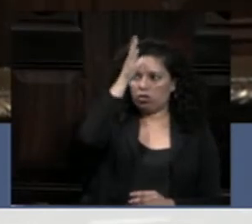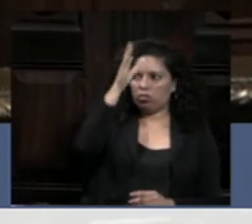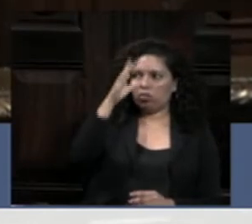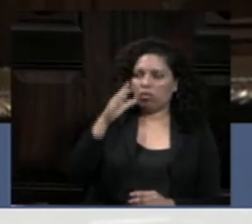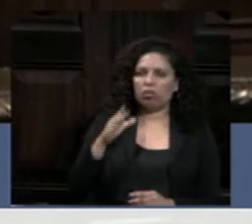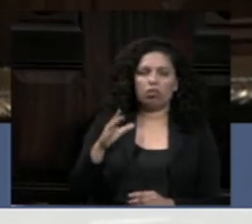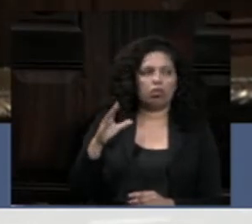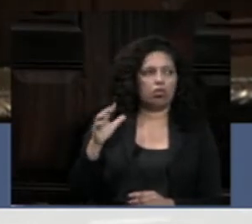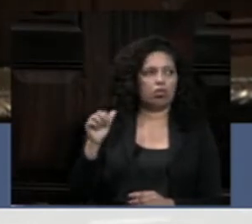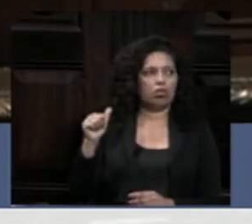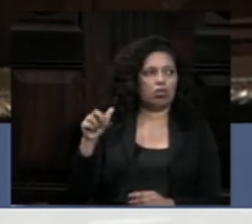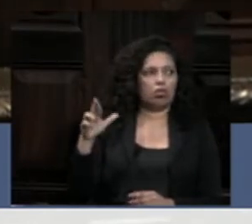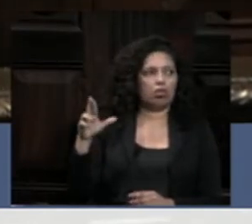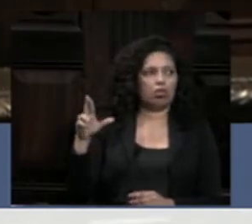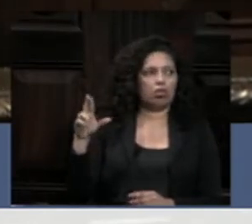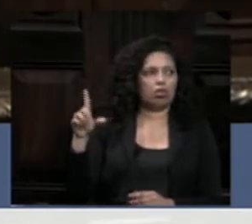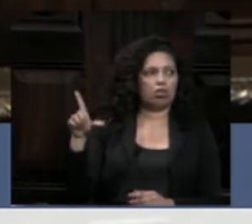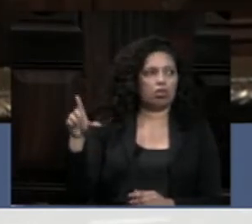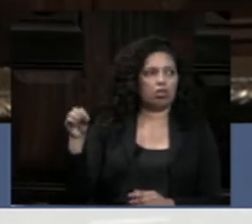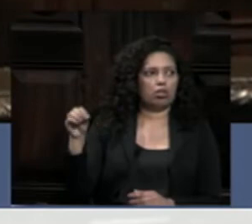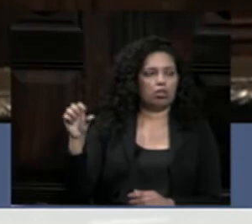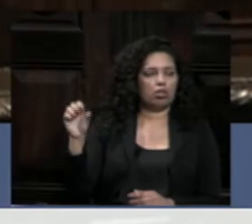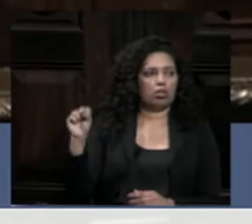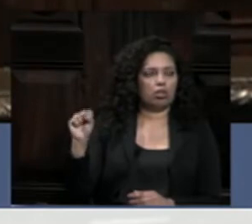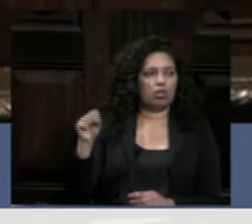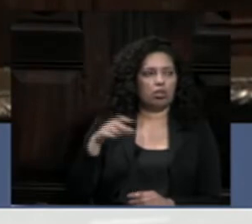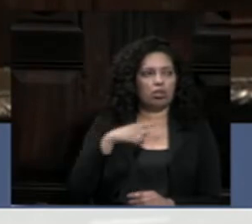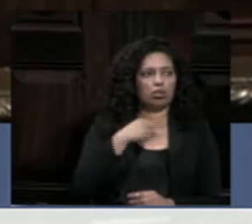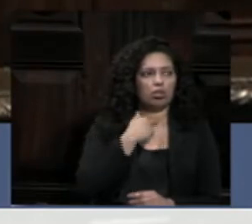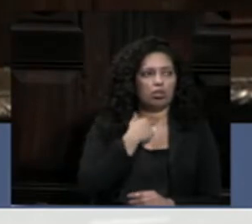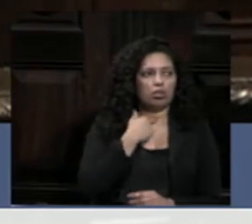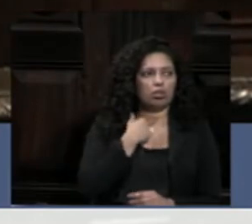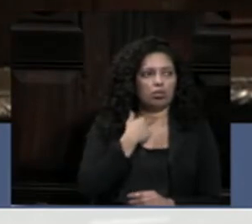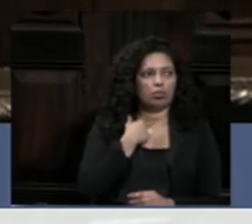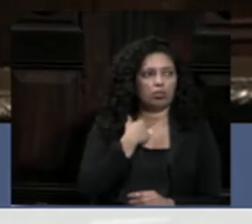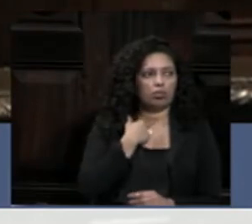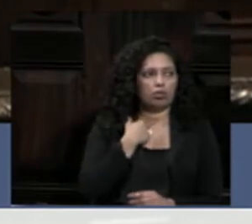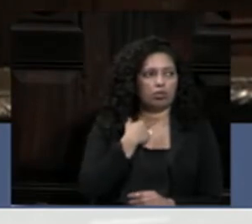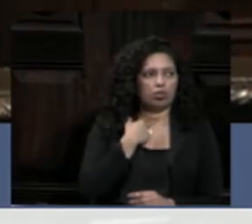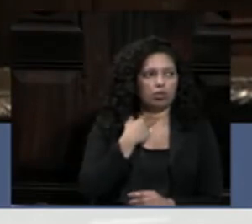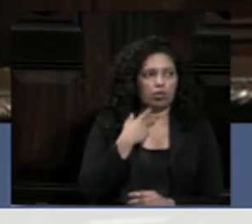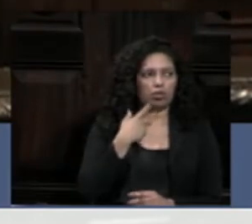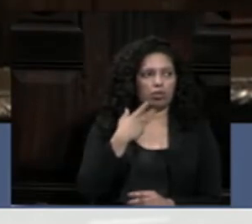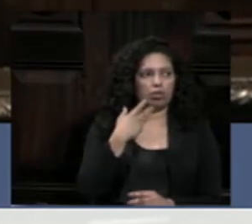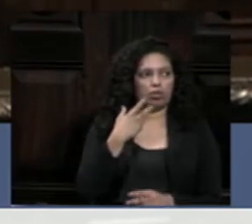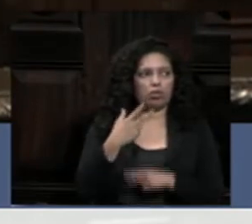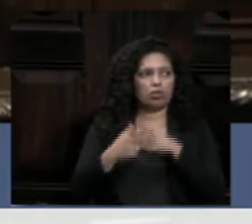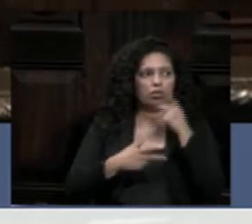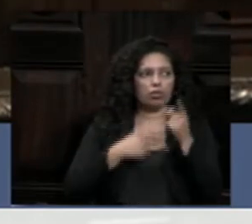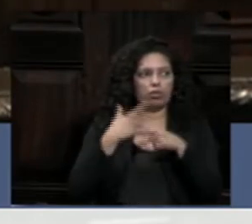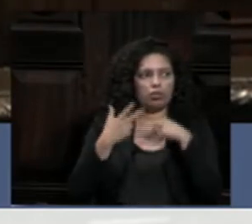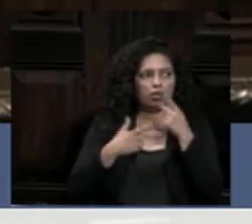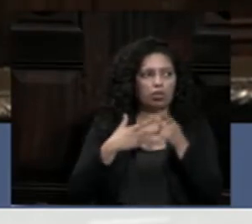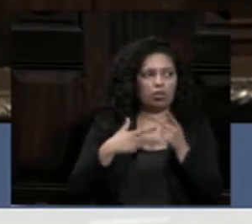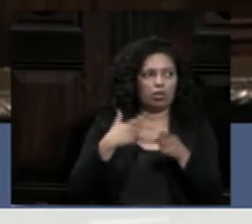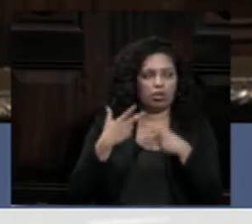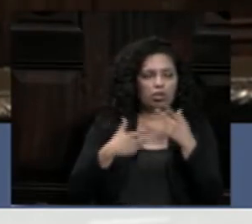já não posso dizer que Vossa Excelência poderia estar nessa cadeira na próxima